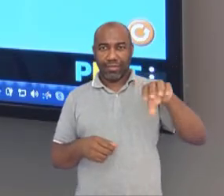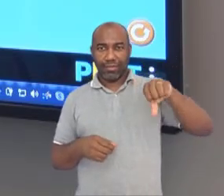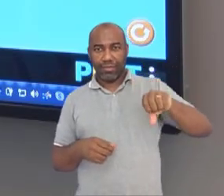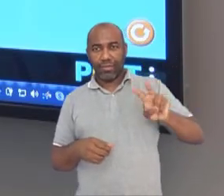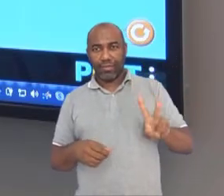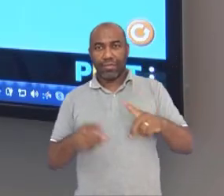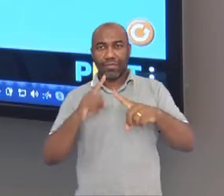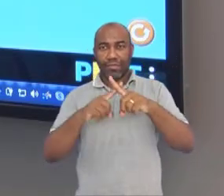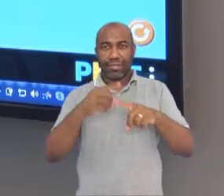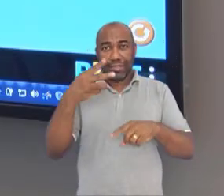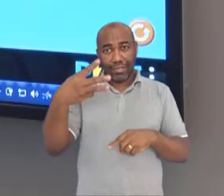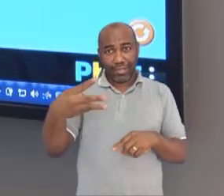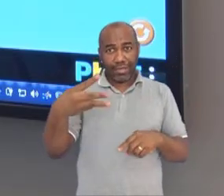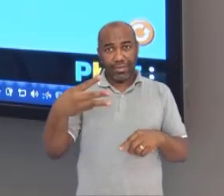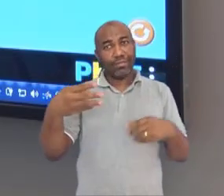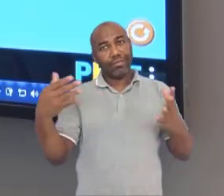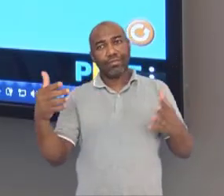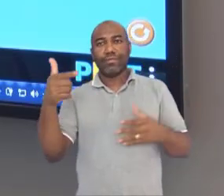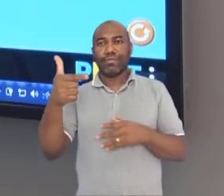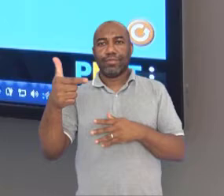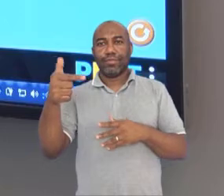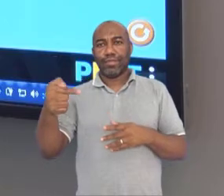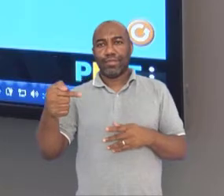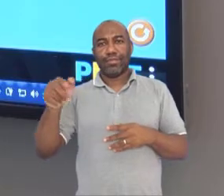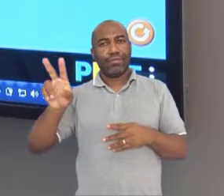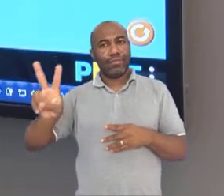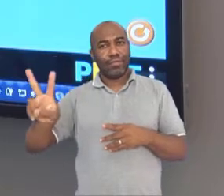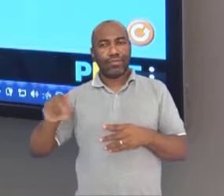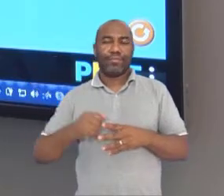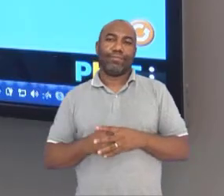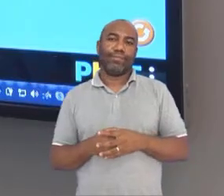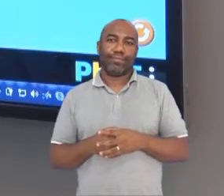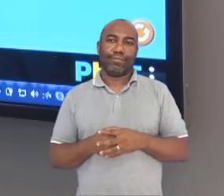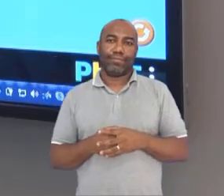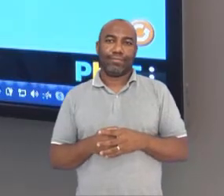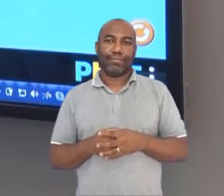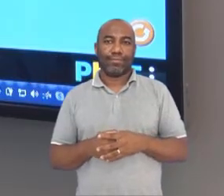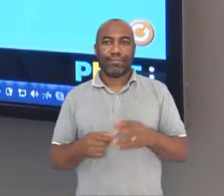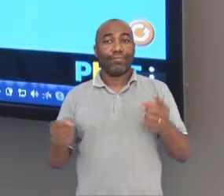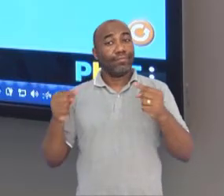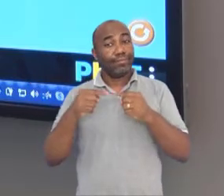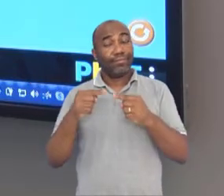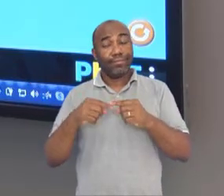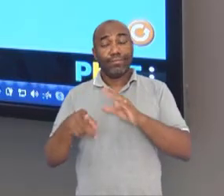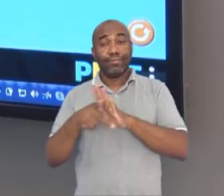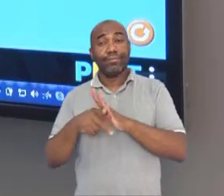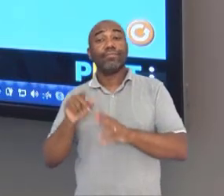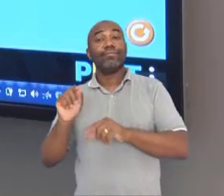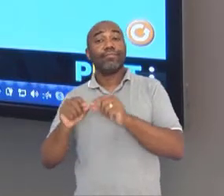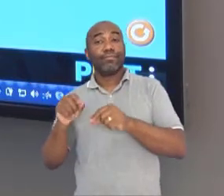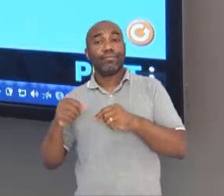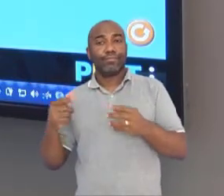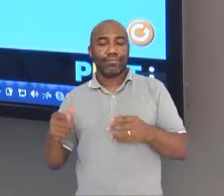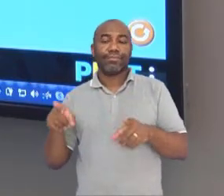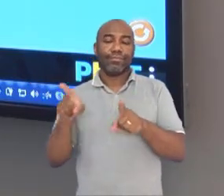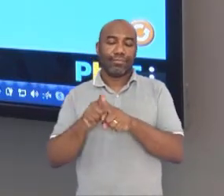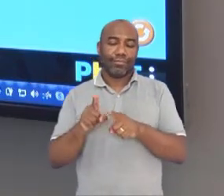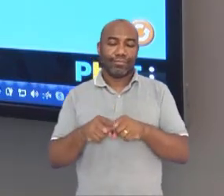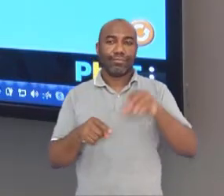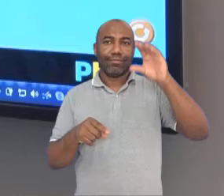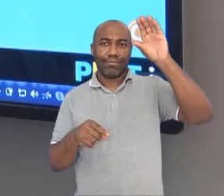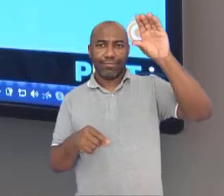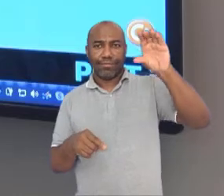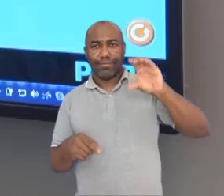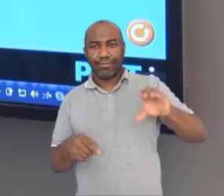27 volts. Associado em série, você teria 27 volts. Associado em paralelo, você só vai ter